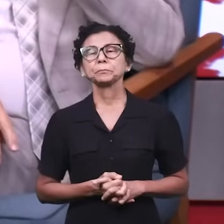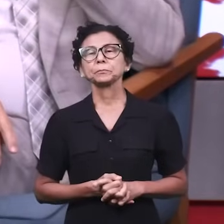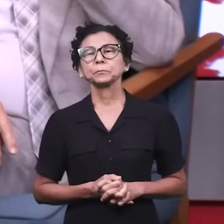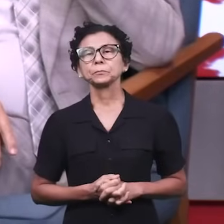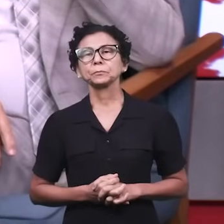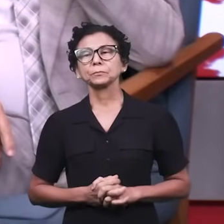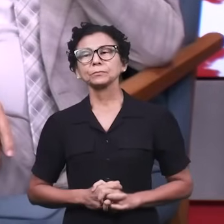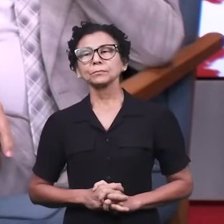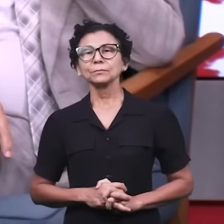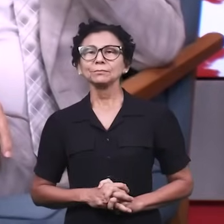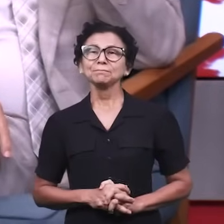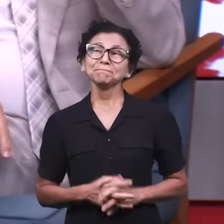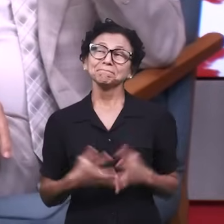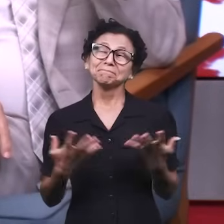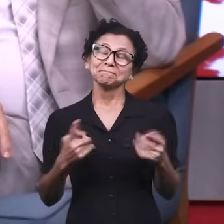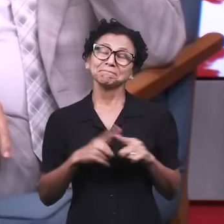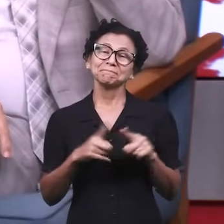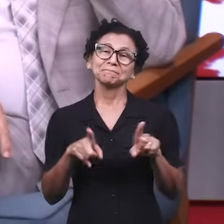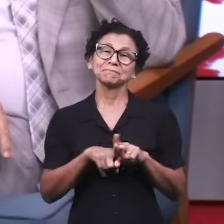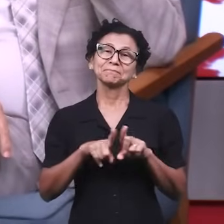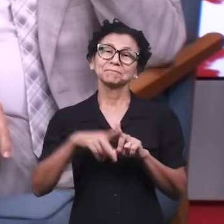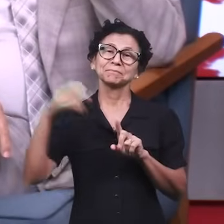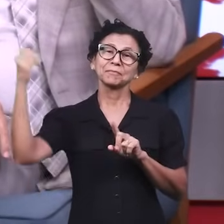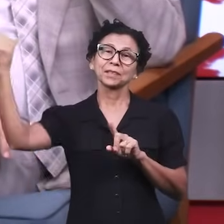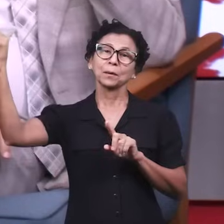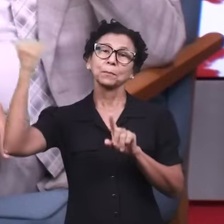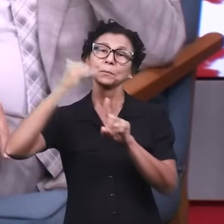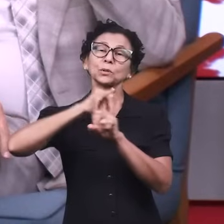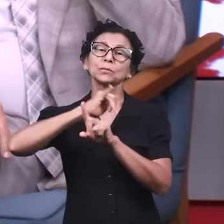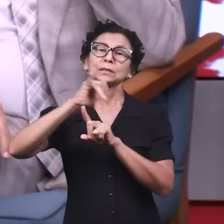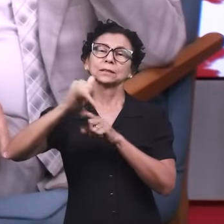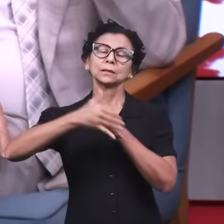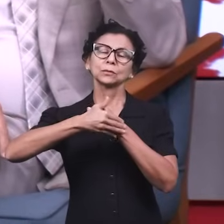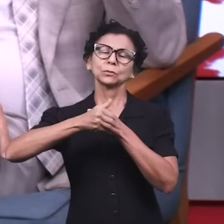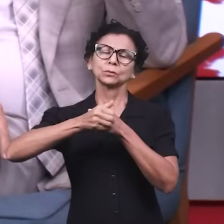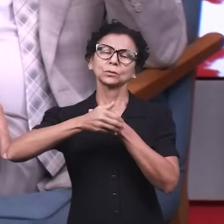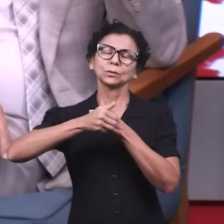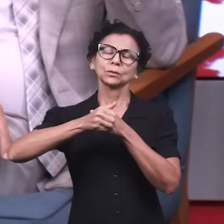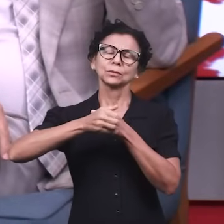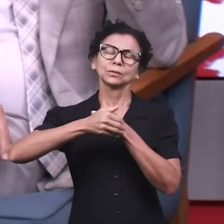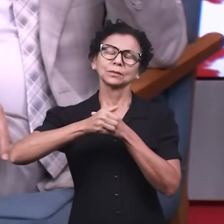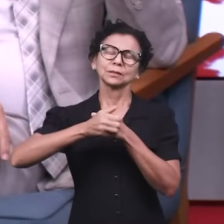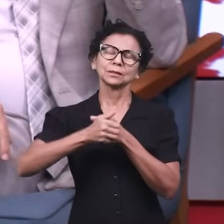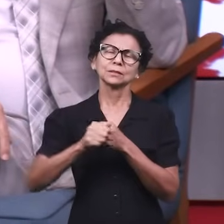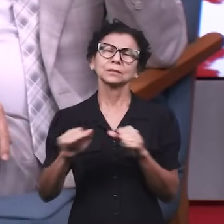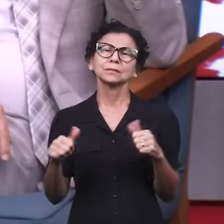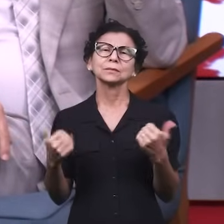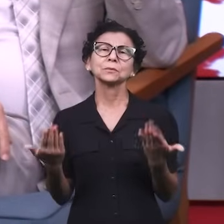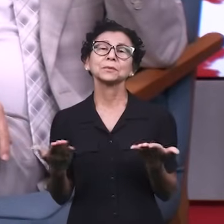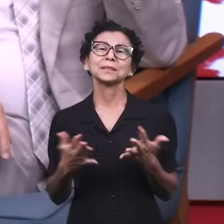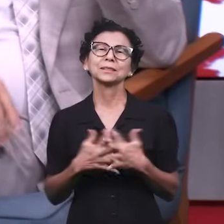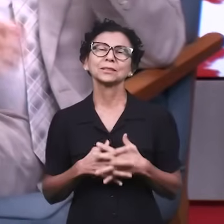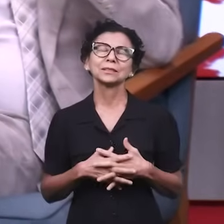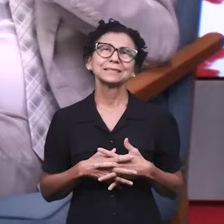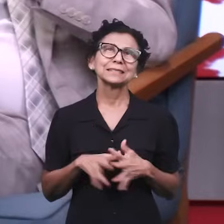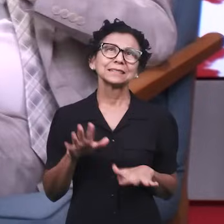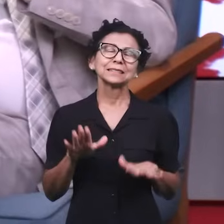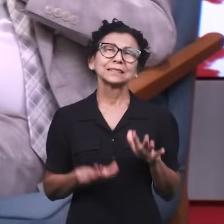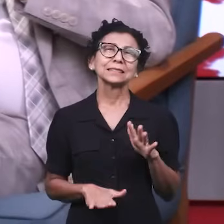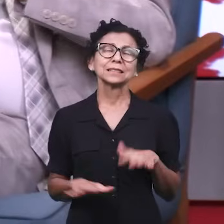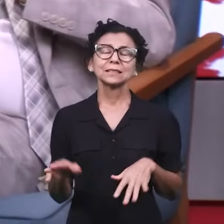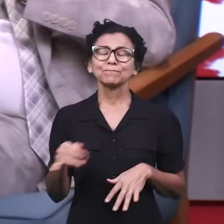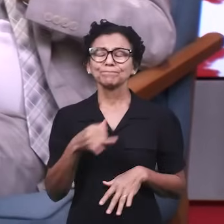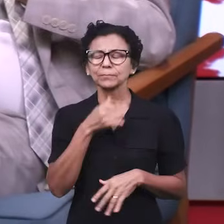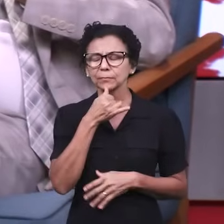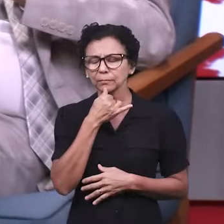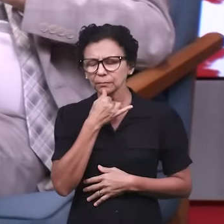exorta. Mas a profecia consola. Quando é que a profecia consola? Quando você está, às